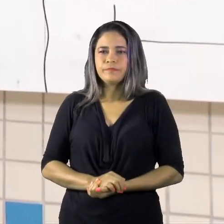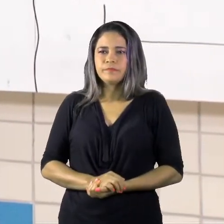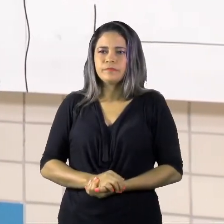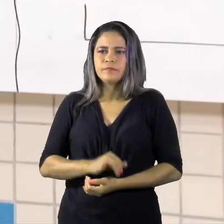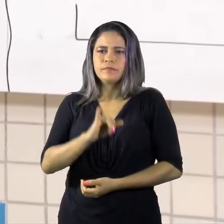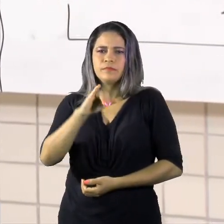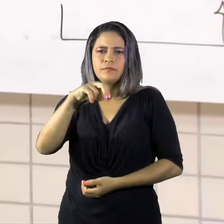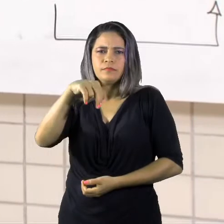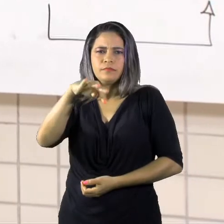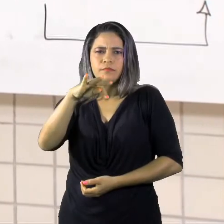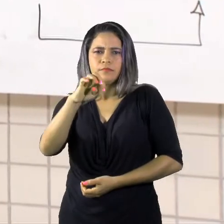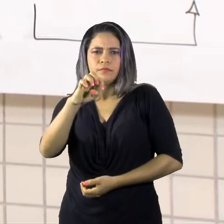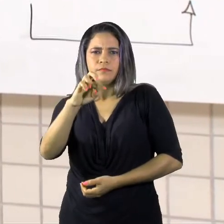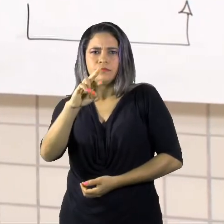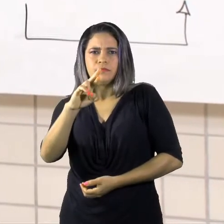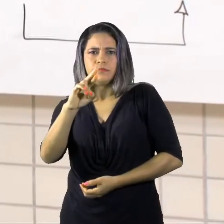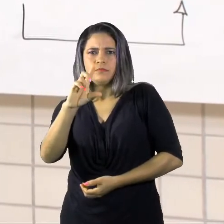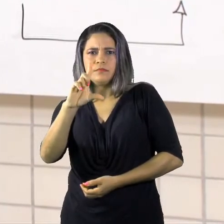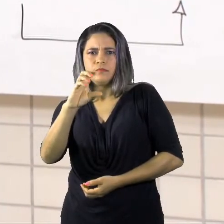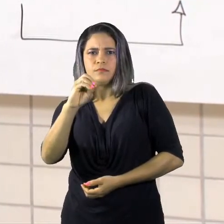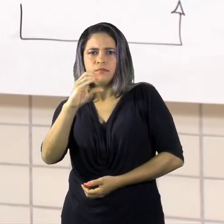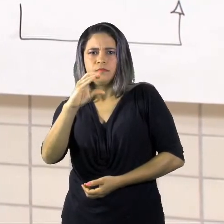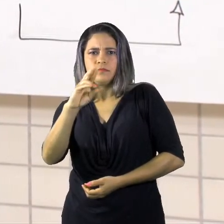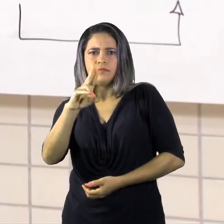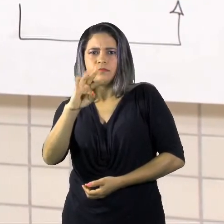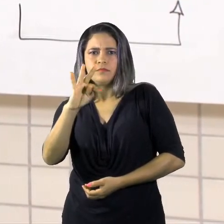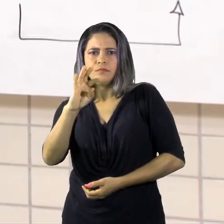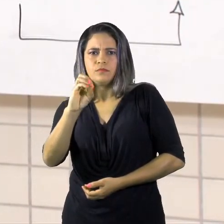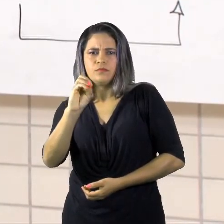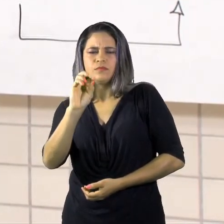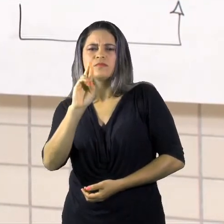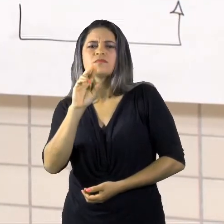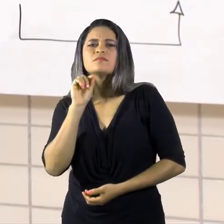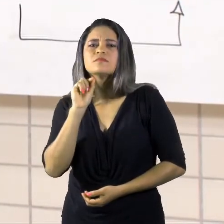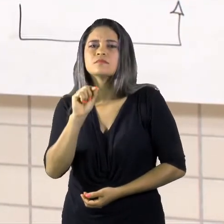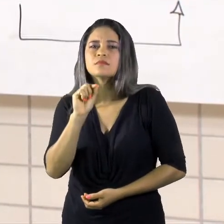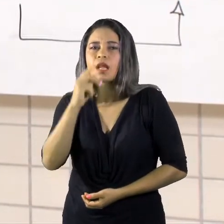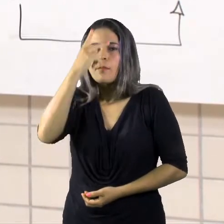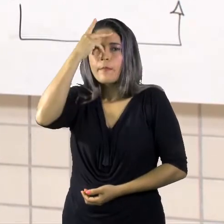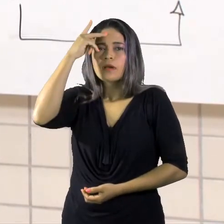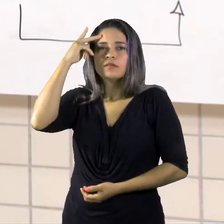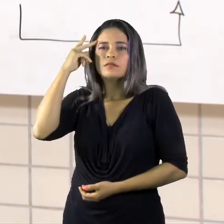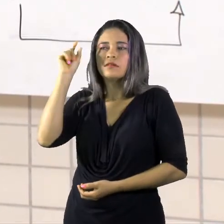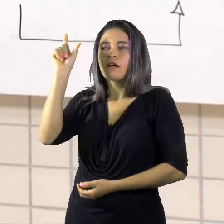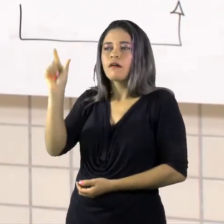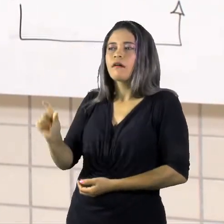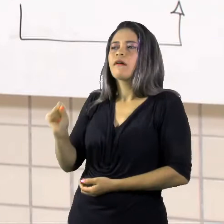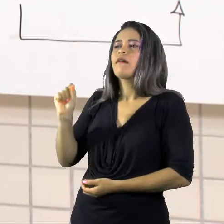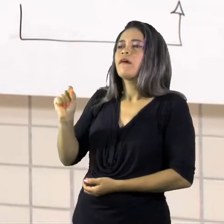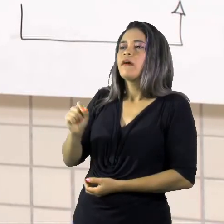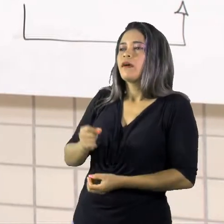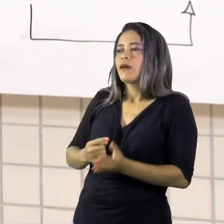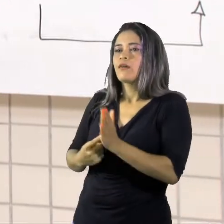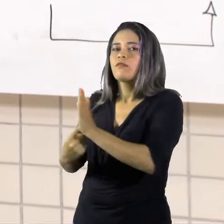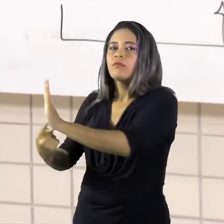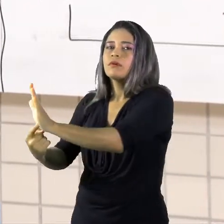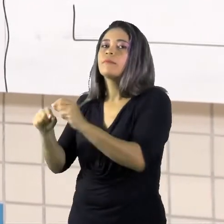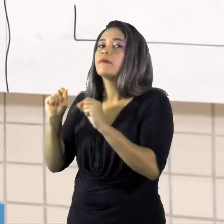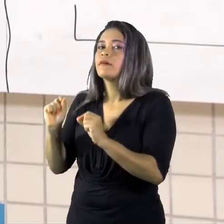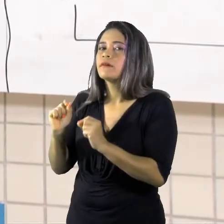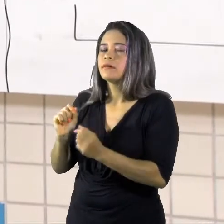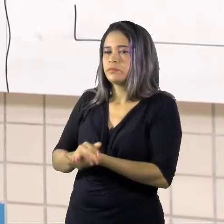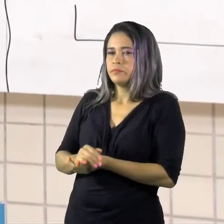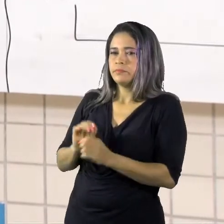Interlocutor. Tem o interlocutor. O interlocutor é para quem a carta é dirigida. Pode